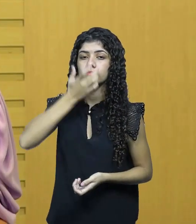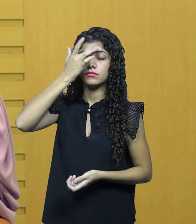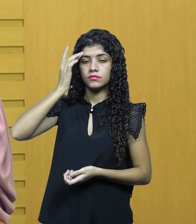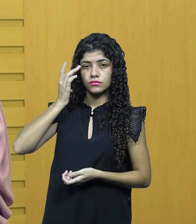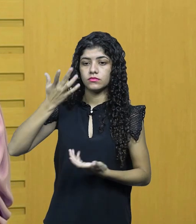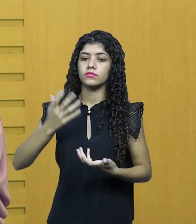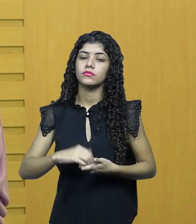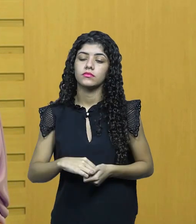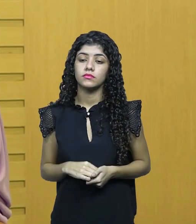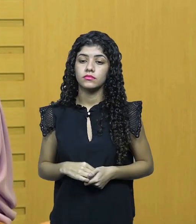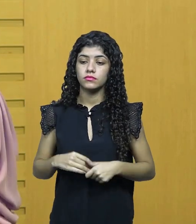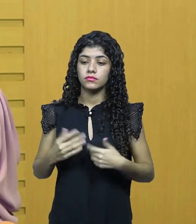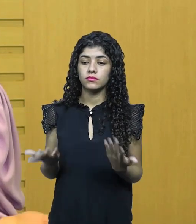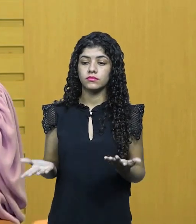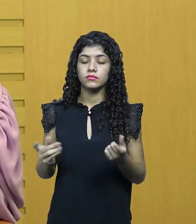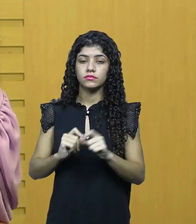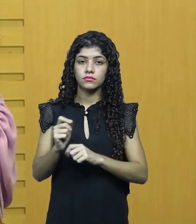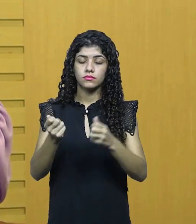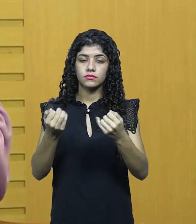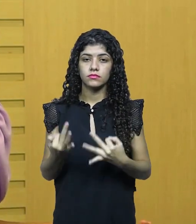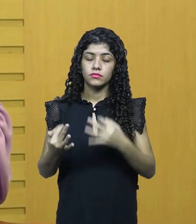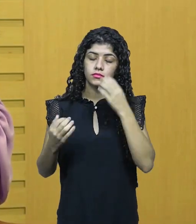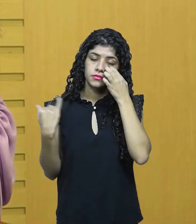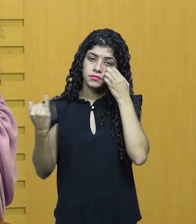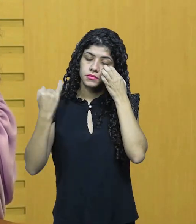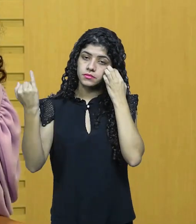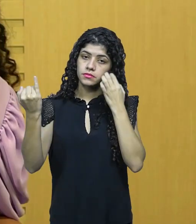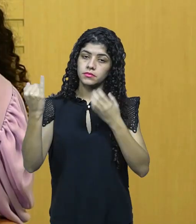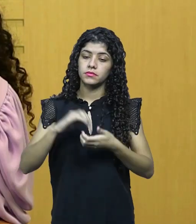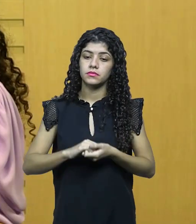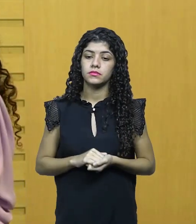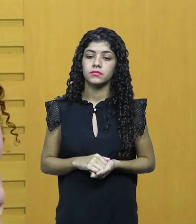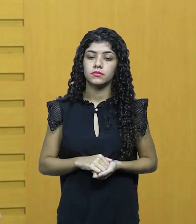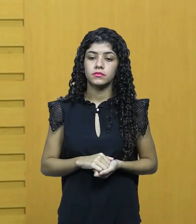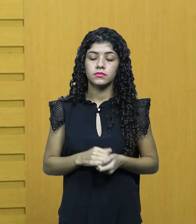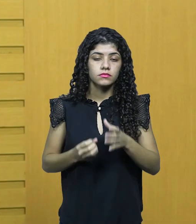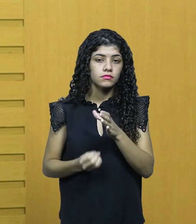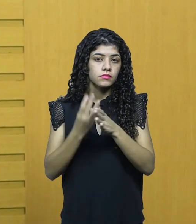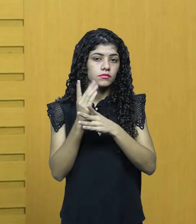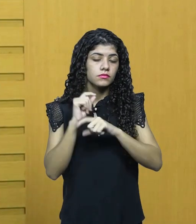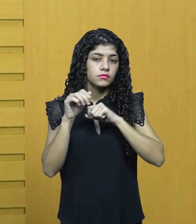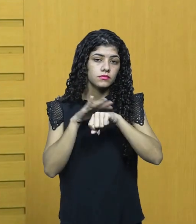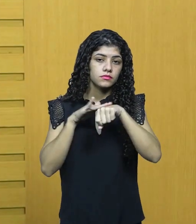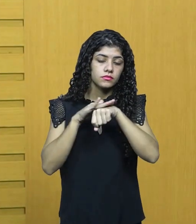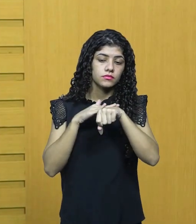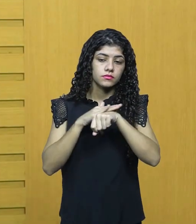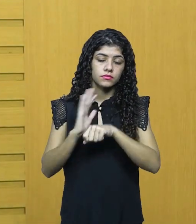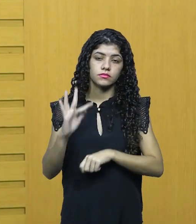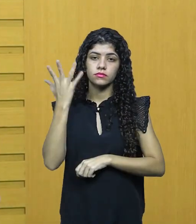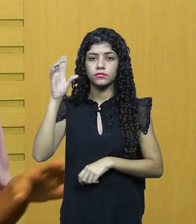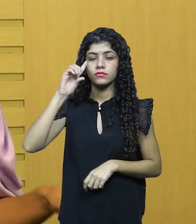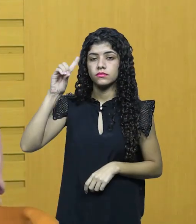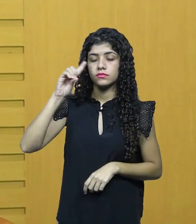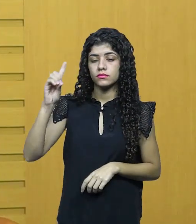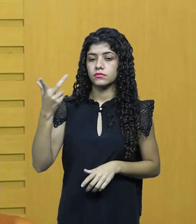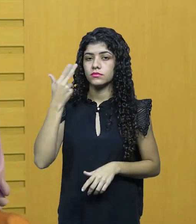para construir os diálogos também. Então, as falas, isso é muito importante quando a gente vai criar diálogos